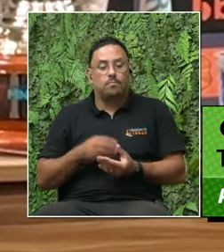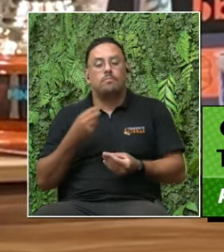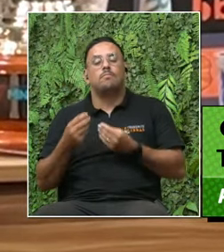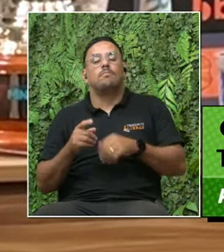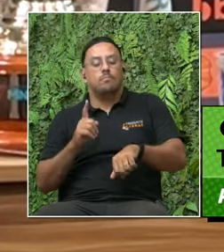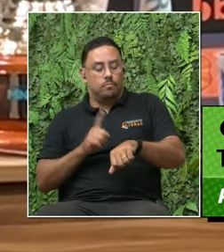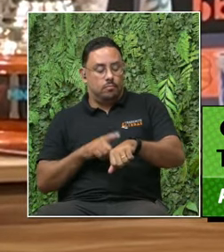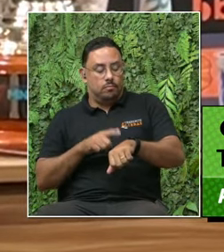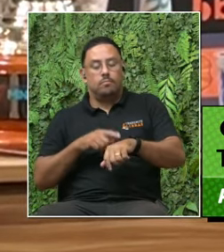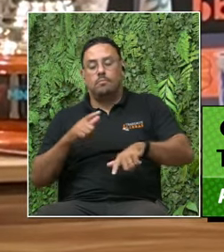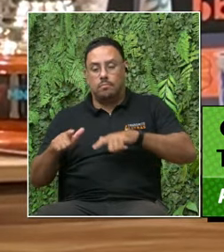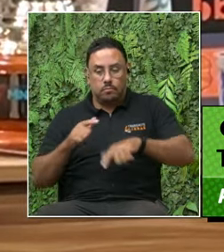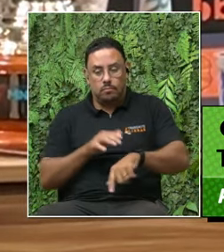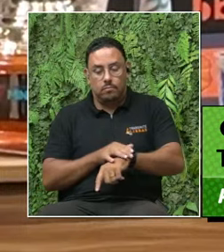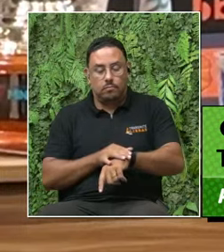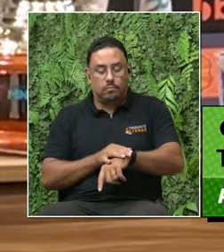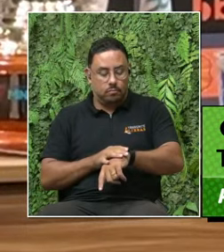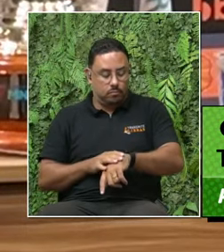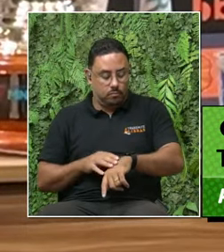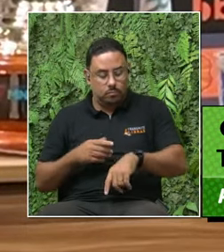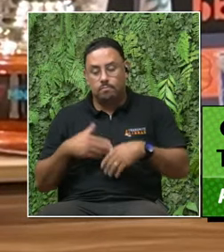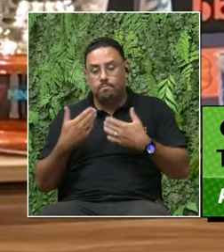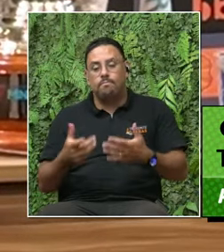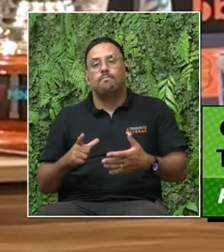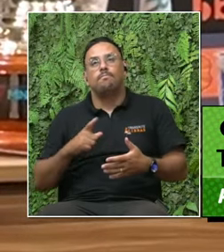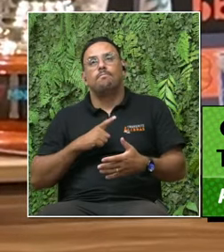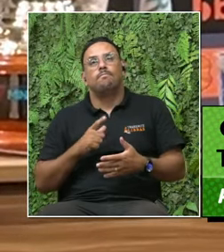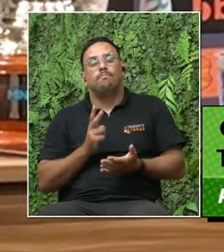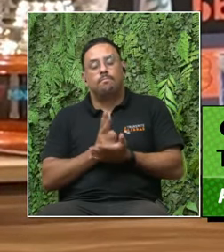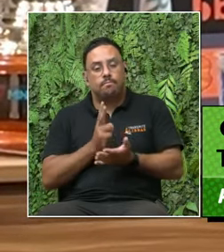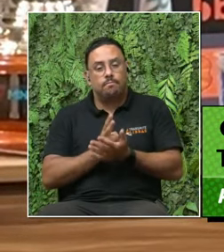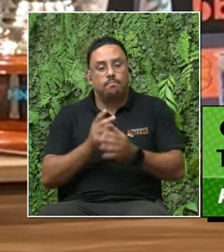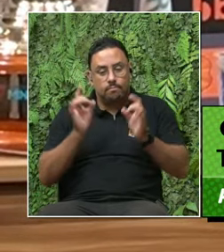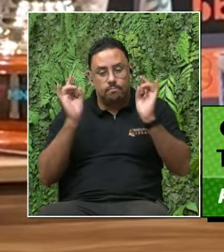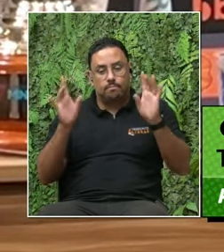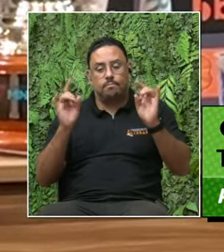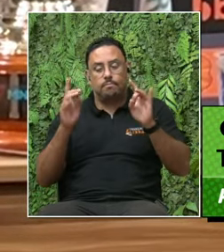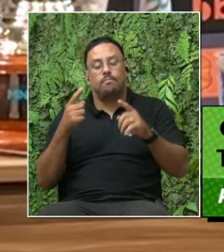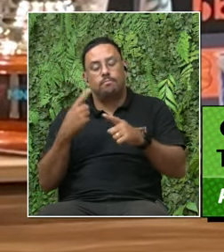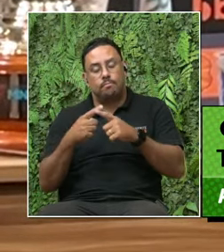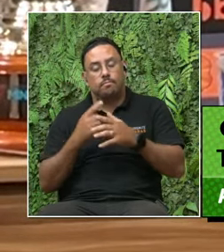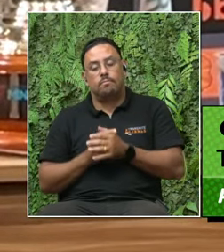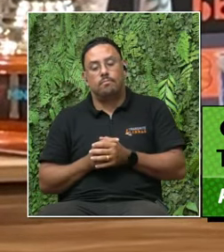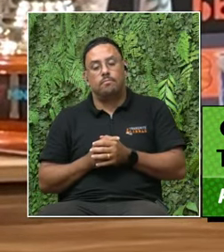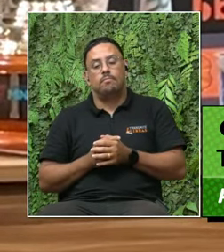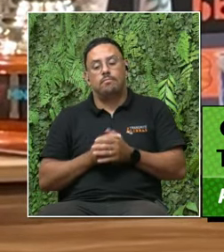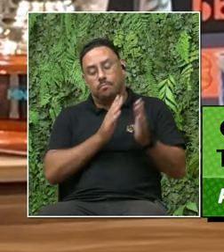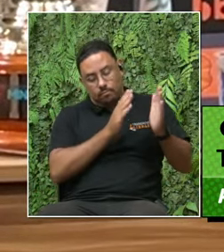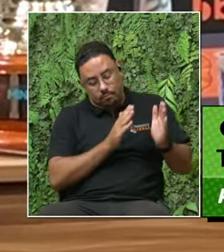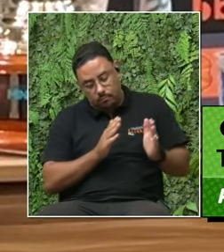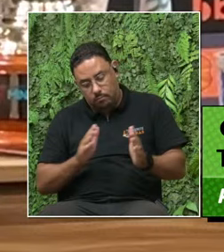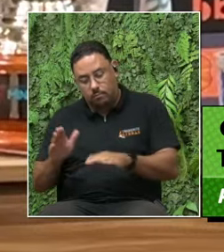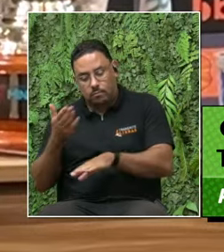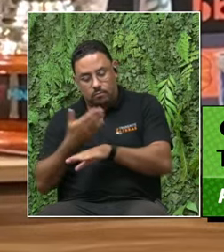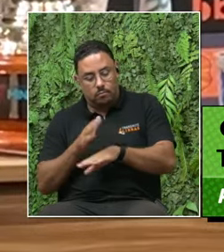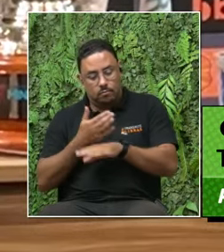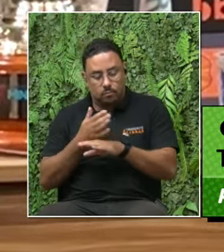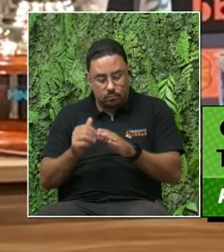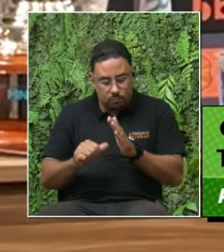tan poco tiempo trabos agrade especialment porque en Carrera como entrenador Mi